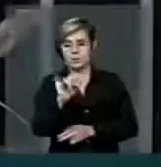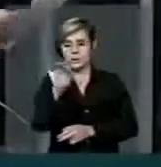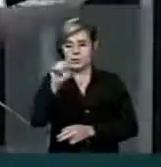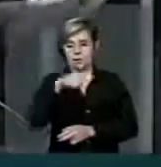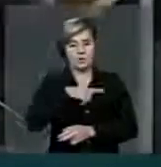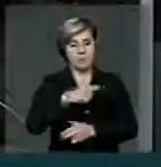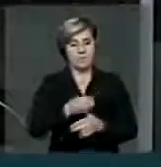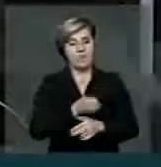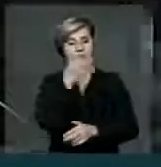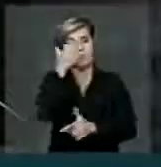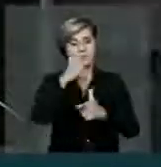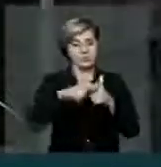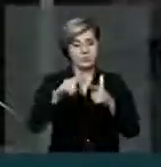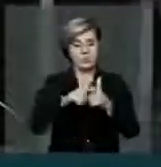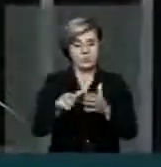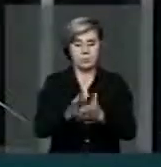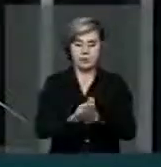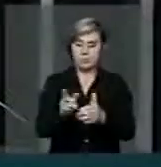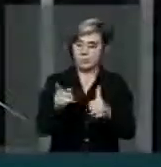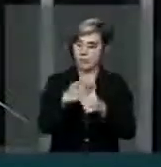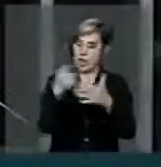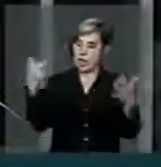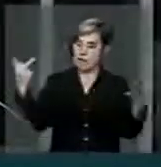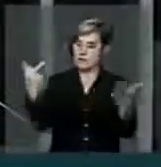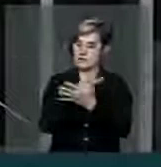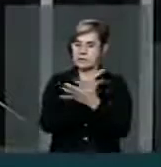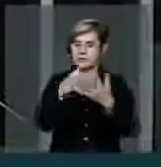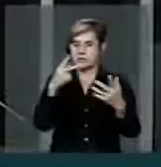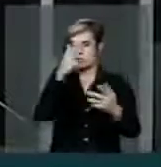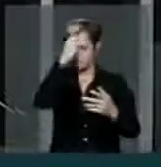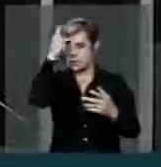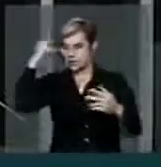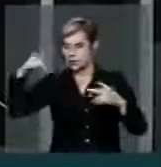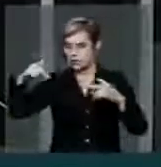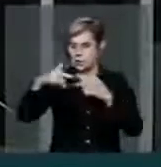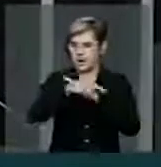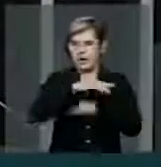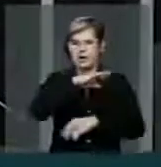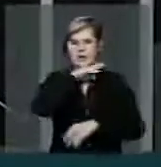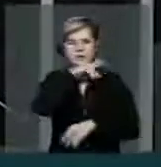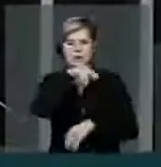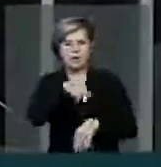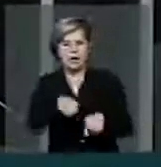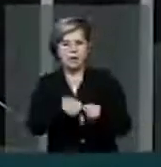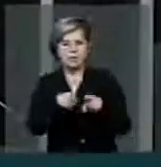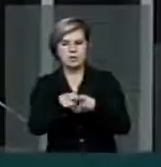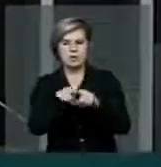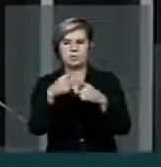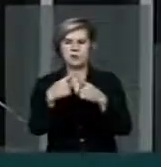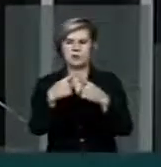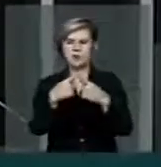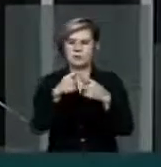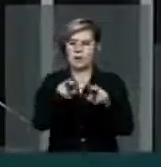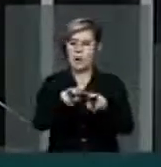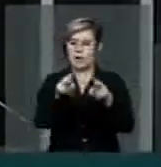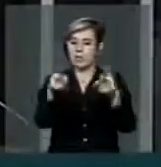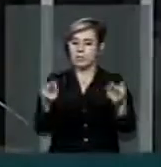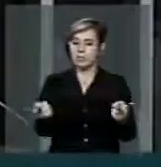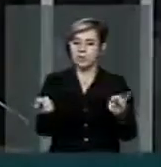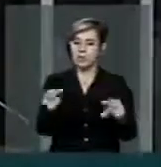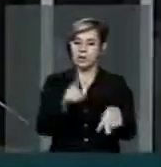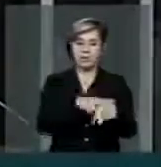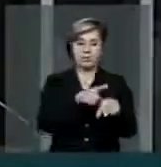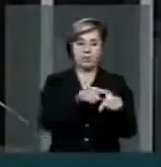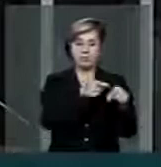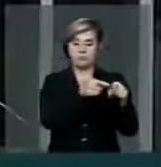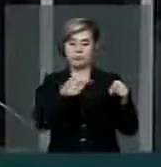Primeiro, acidentes com pessoas e animais em função da duplicação dos trechos ao longo dos